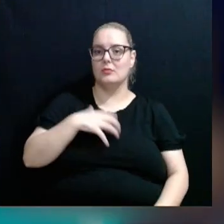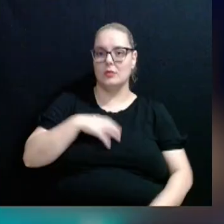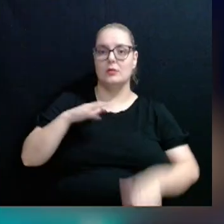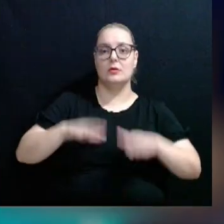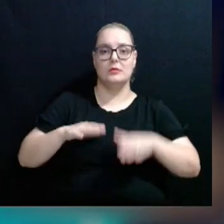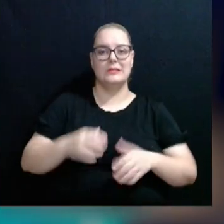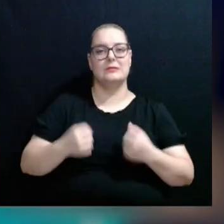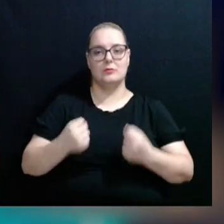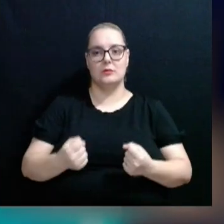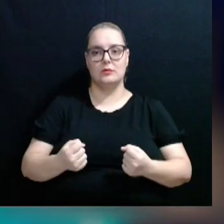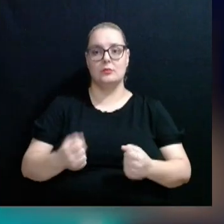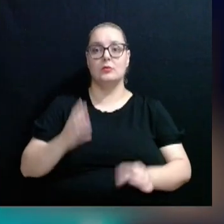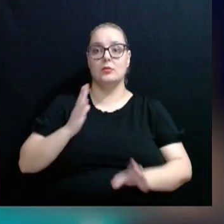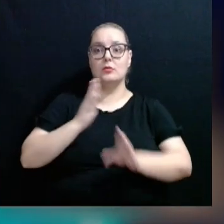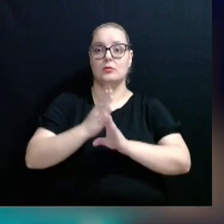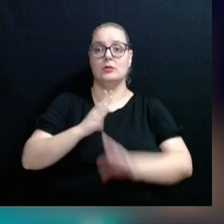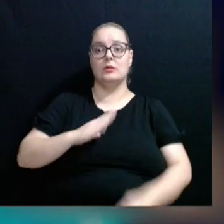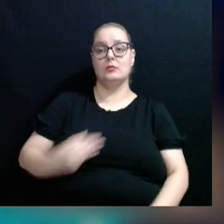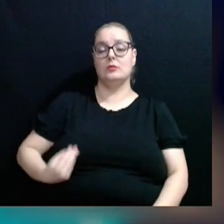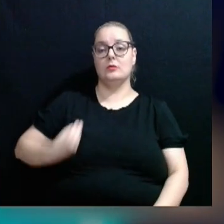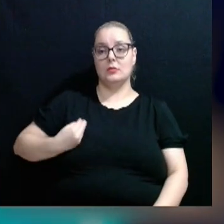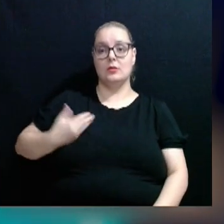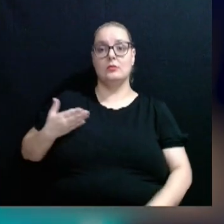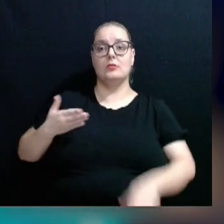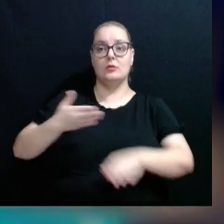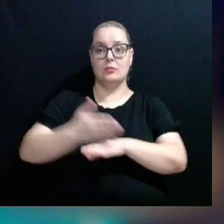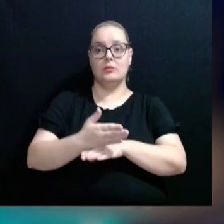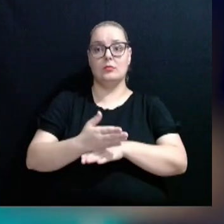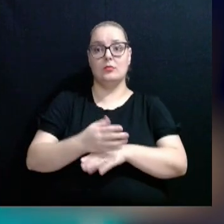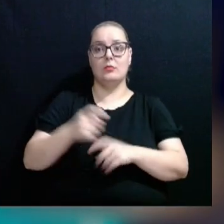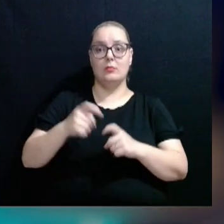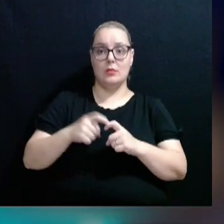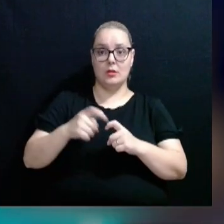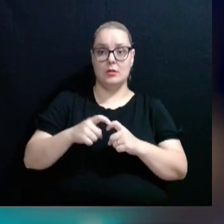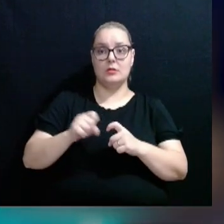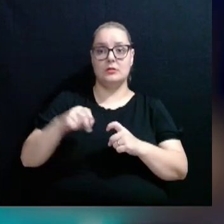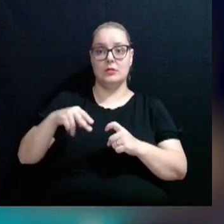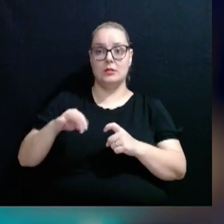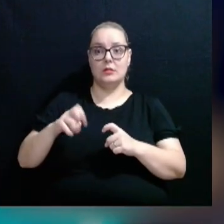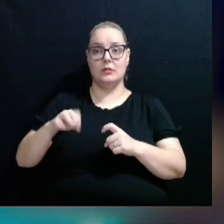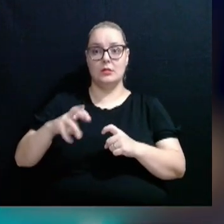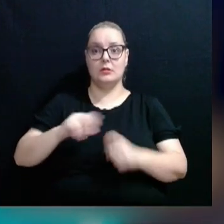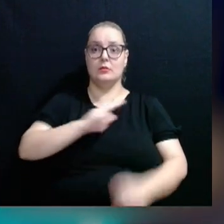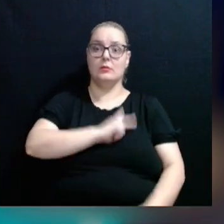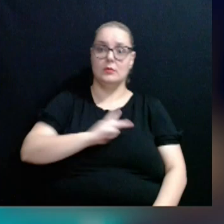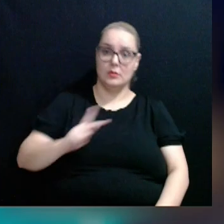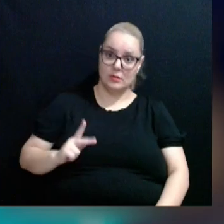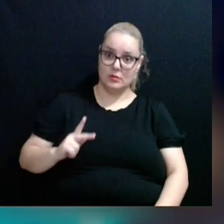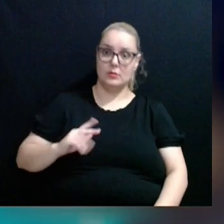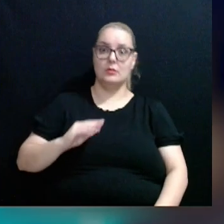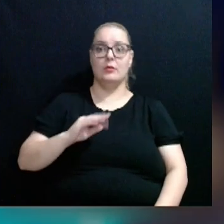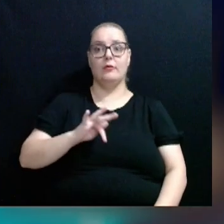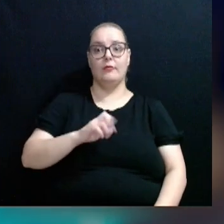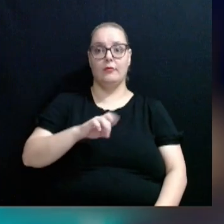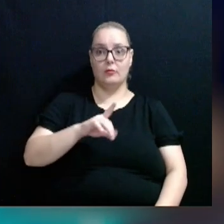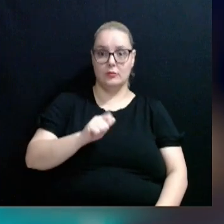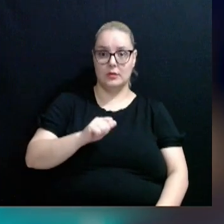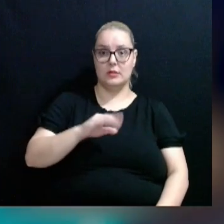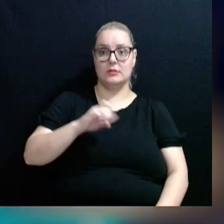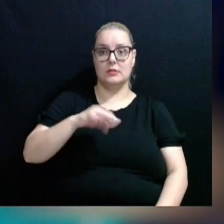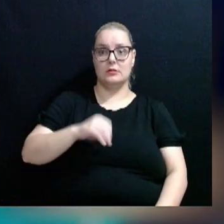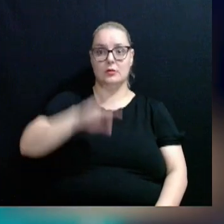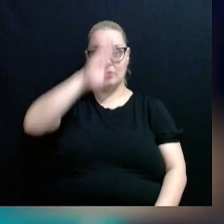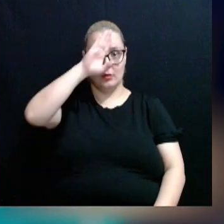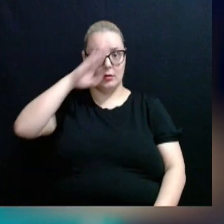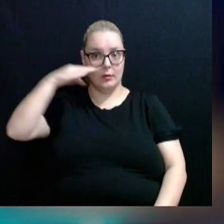encontro contou com a participação do médico sanitarista e presidente da Fundacentro, Pedro Tourinho, que contribuiu com